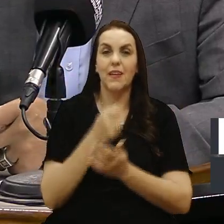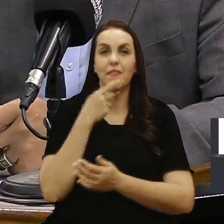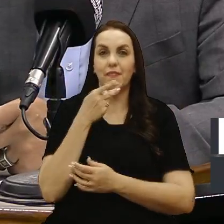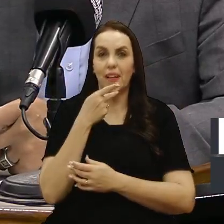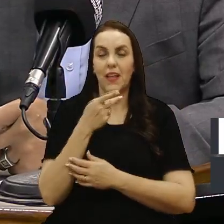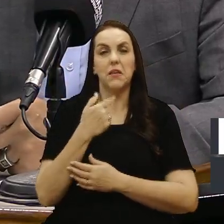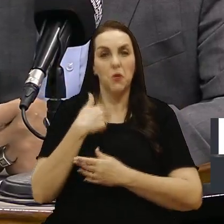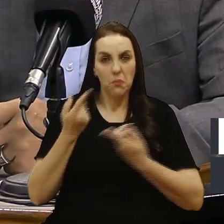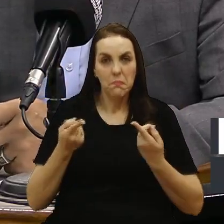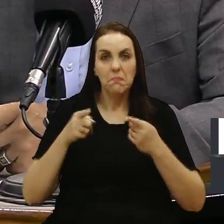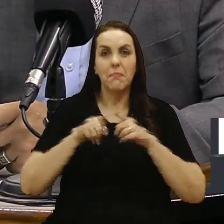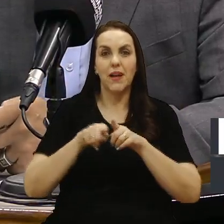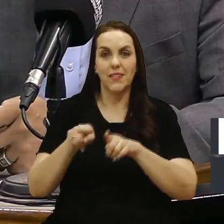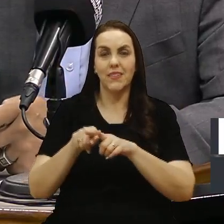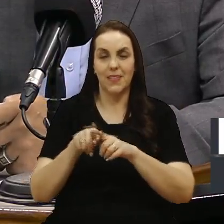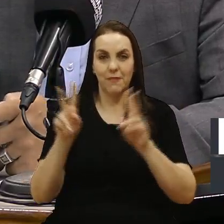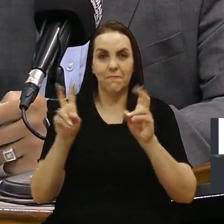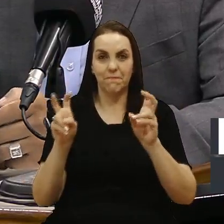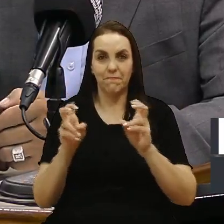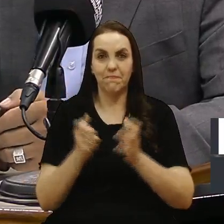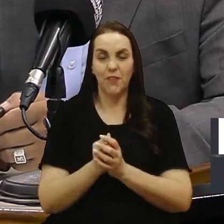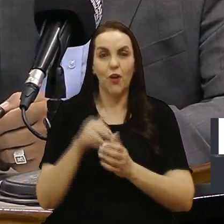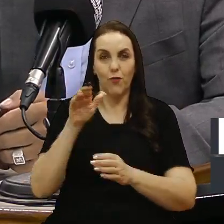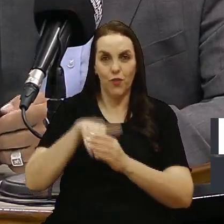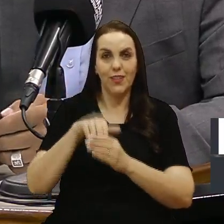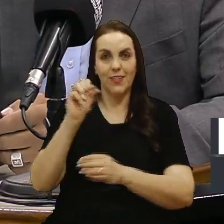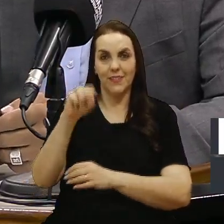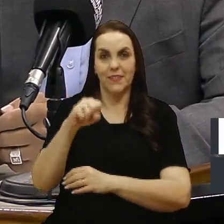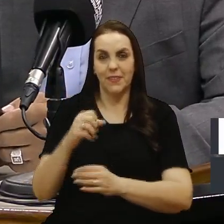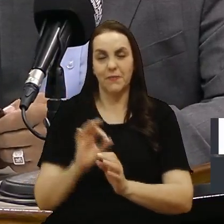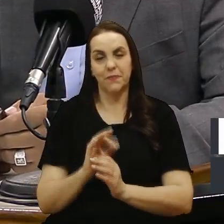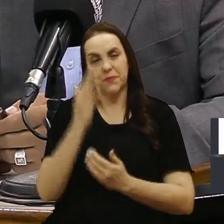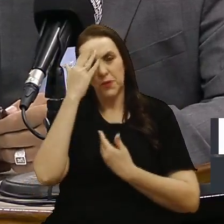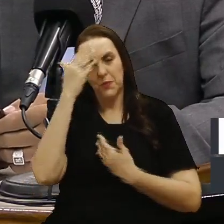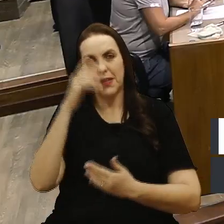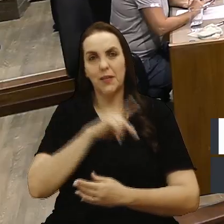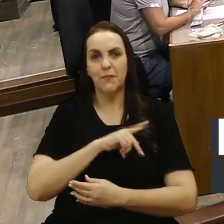sou parceiro aí nessa causa e votarei favorável. Obrigado, senhor presidente.